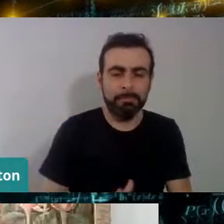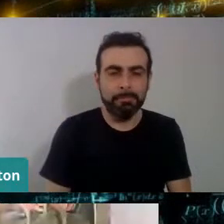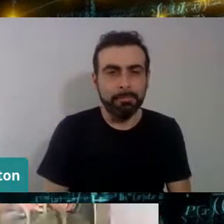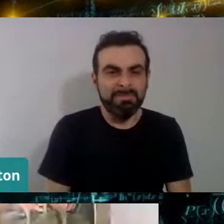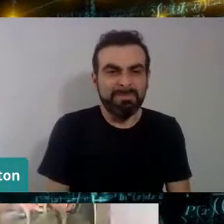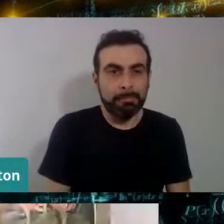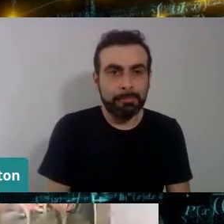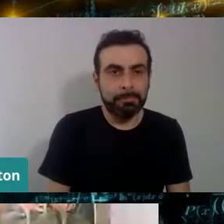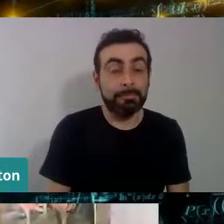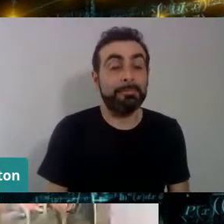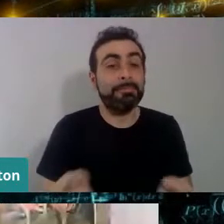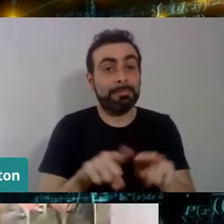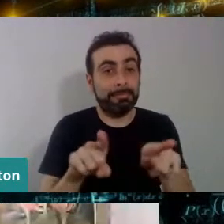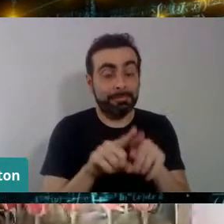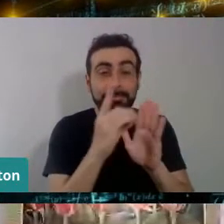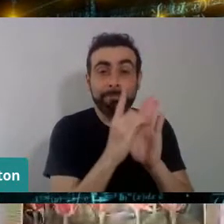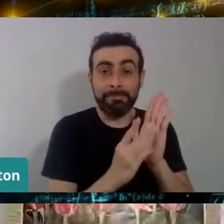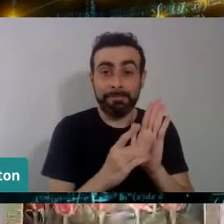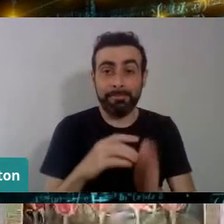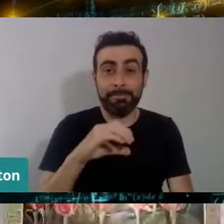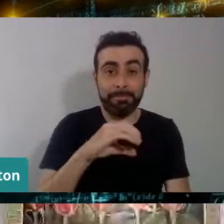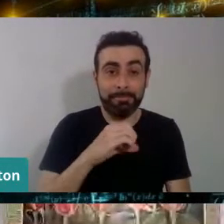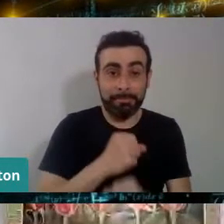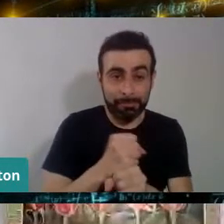década de 90, né,